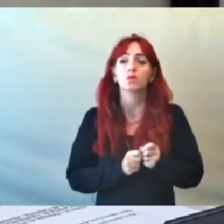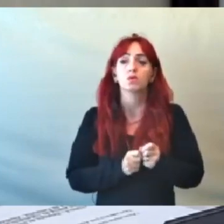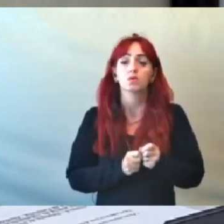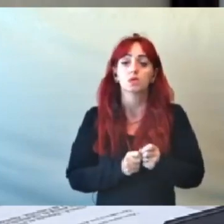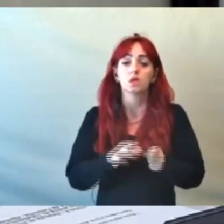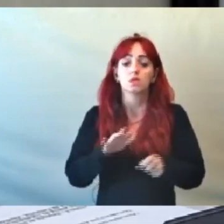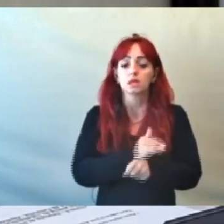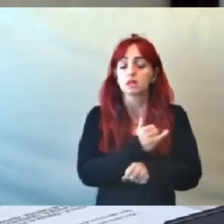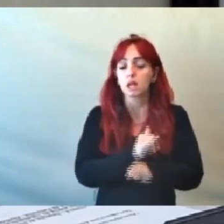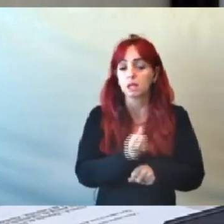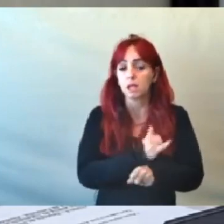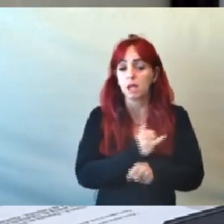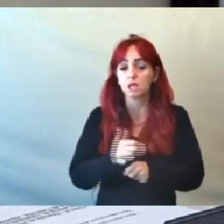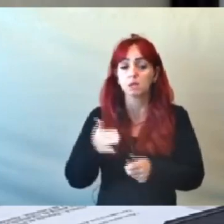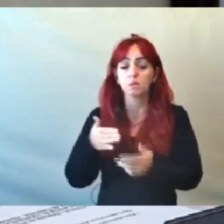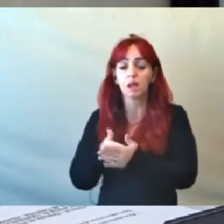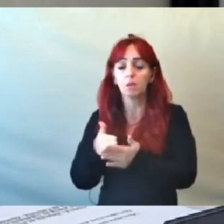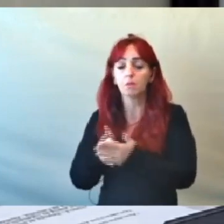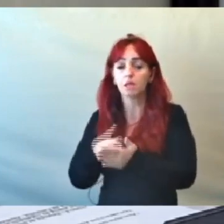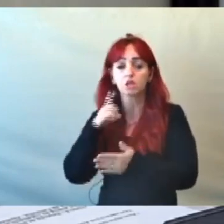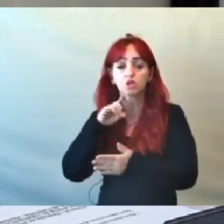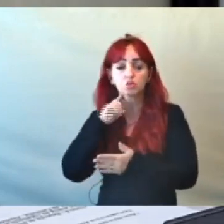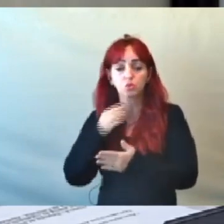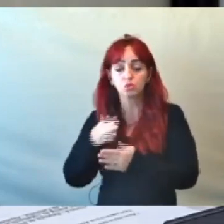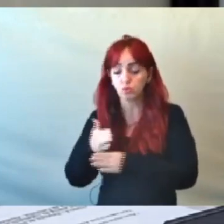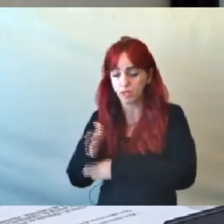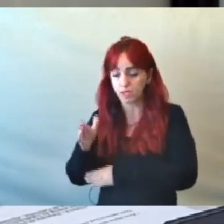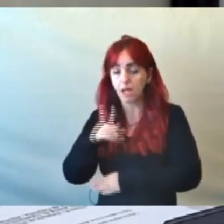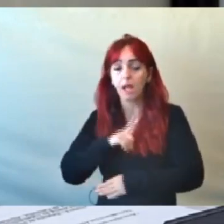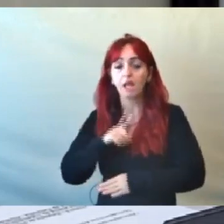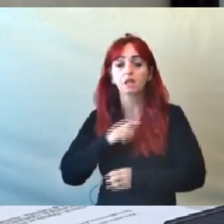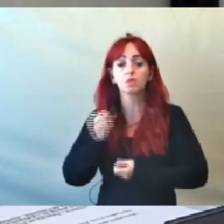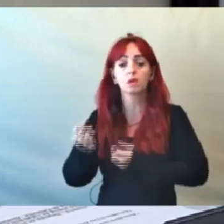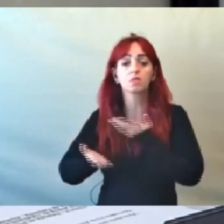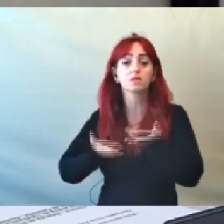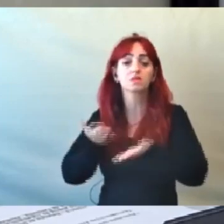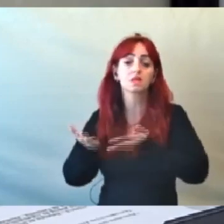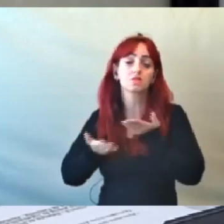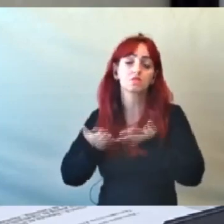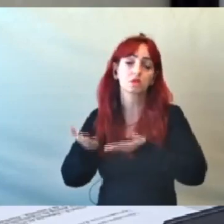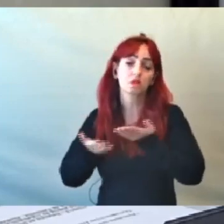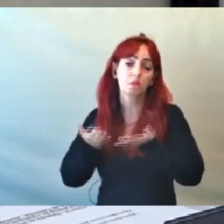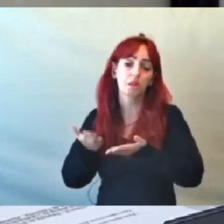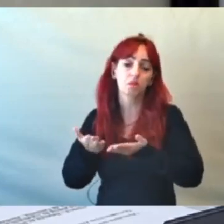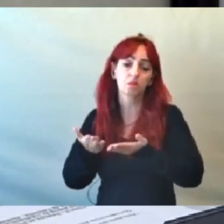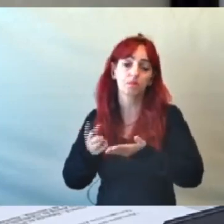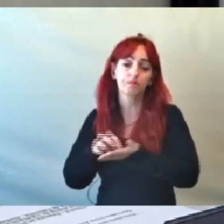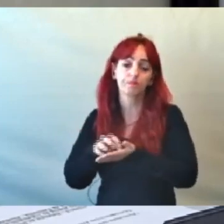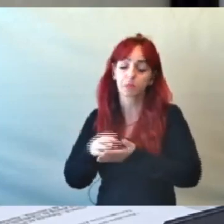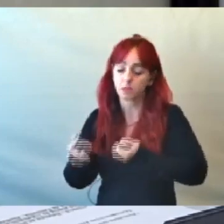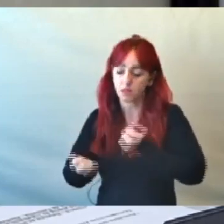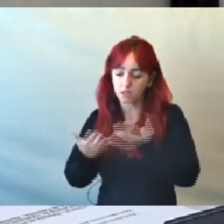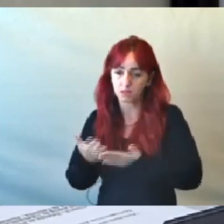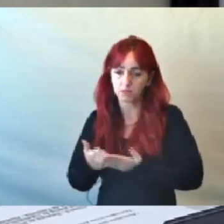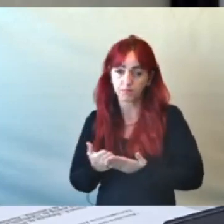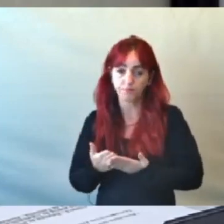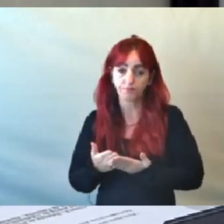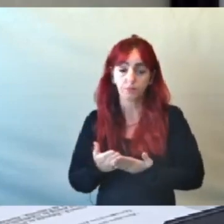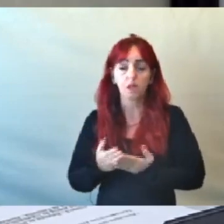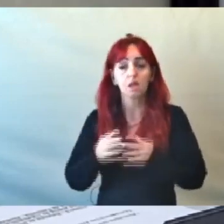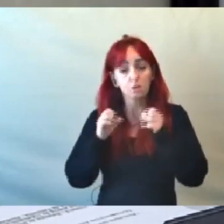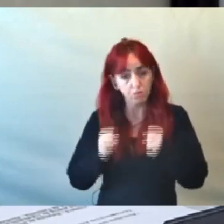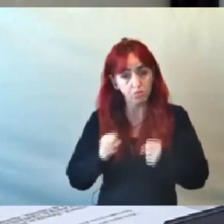é ter uma estação de tratamento em cada afluente. E nesses 20 anos, isso já poderia ter avançado, mas nunca